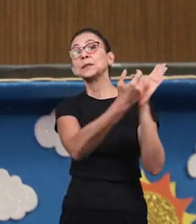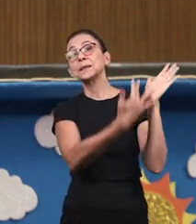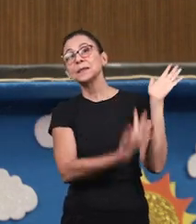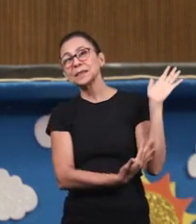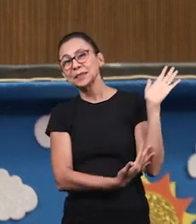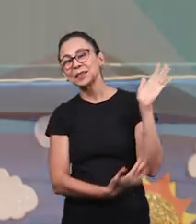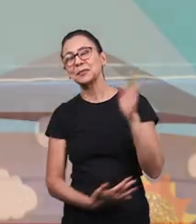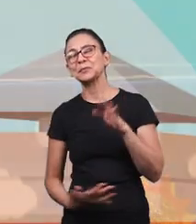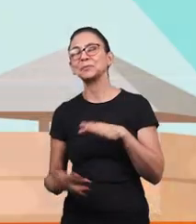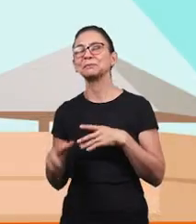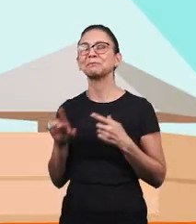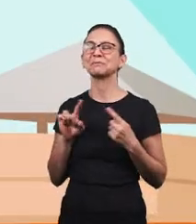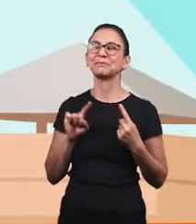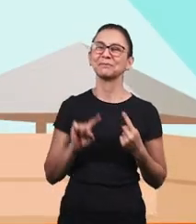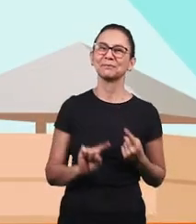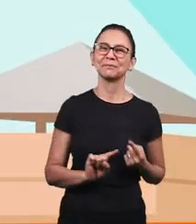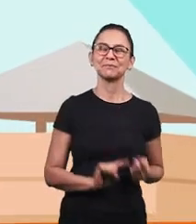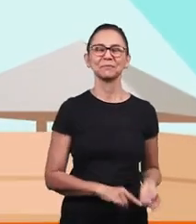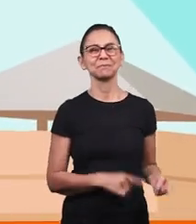teu sangue.